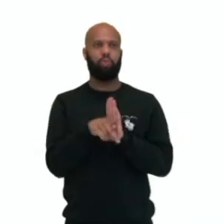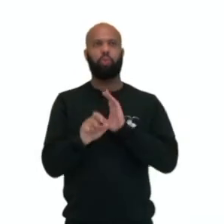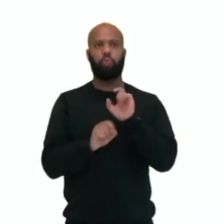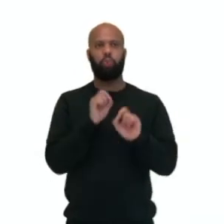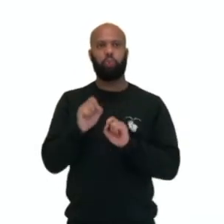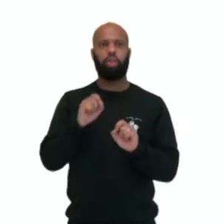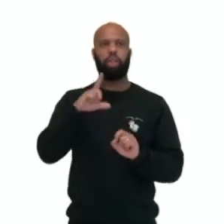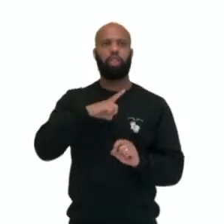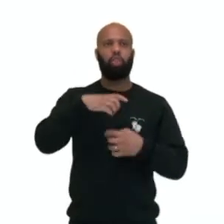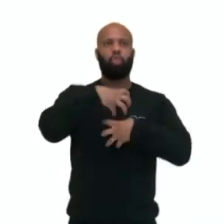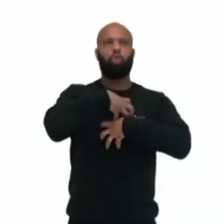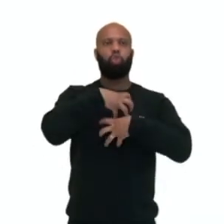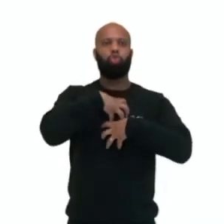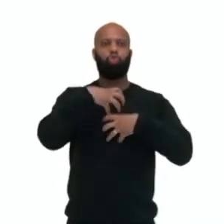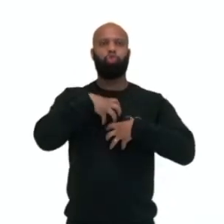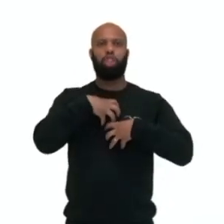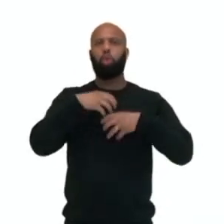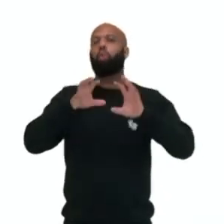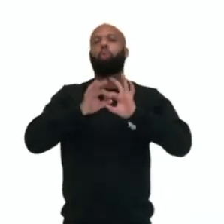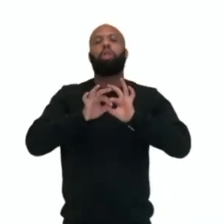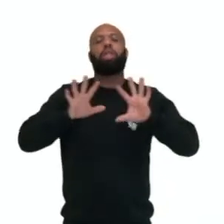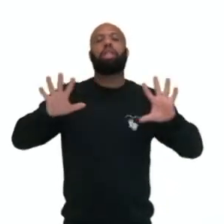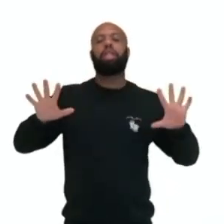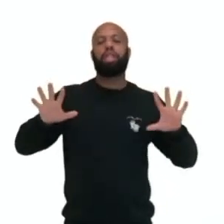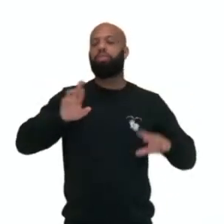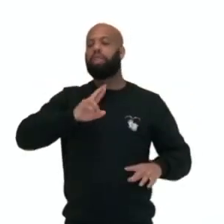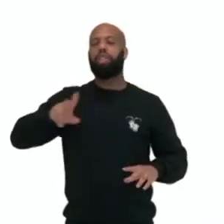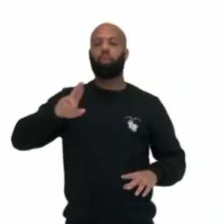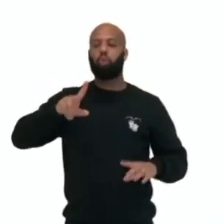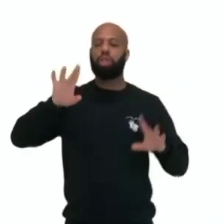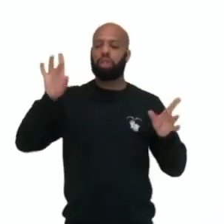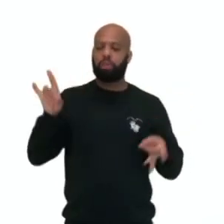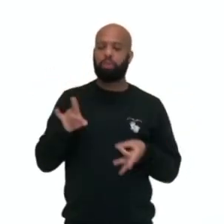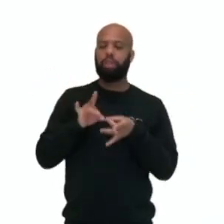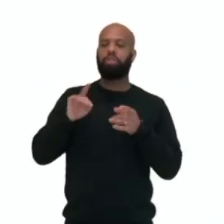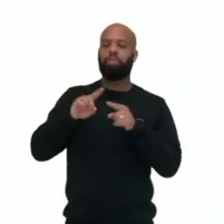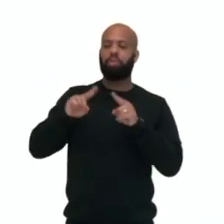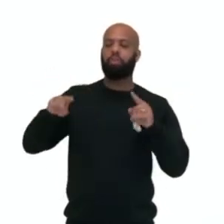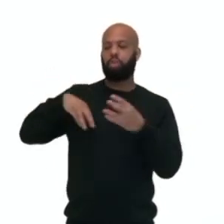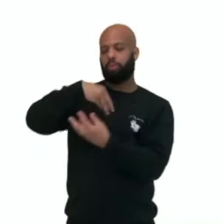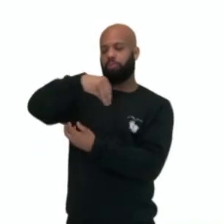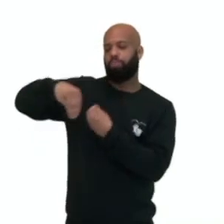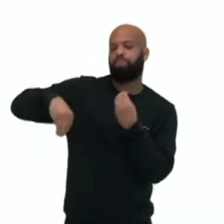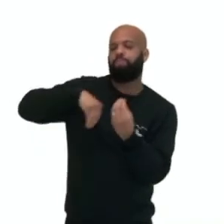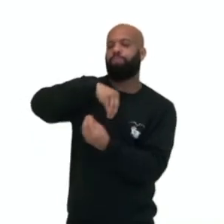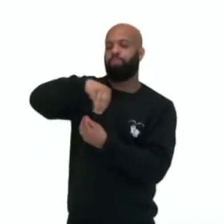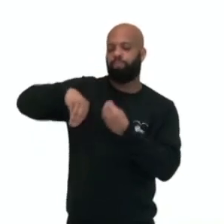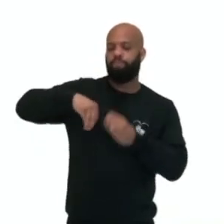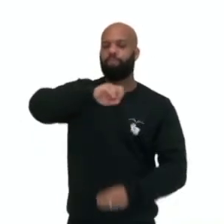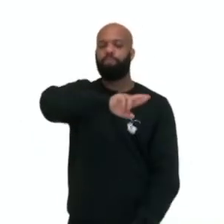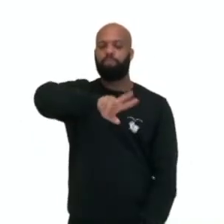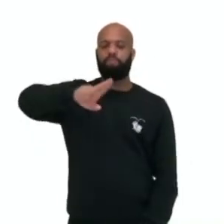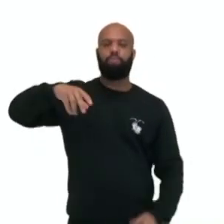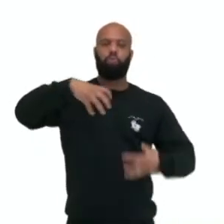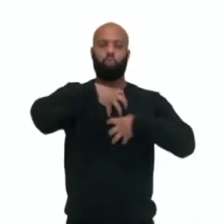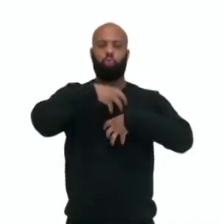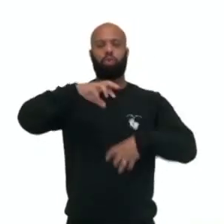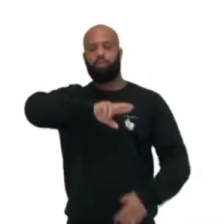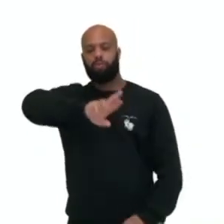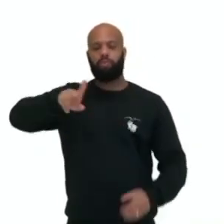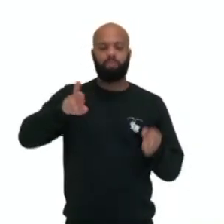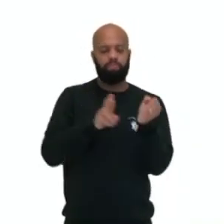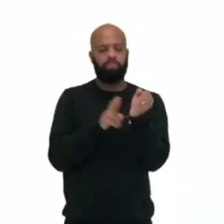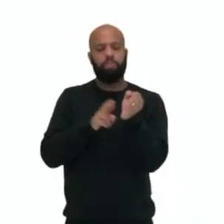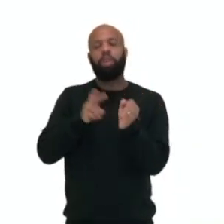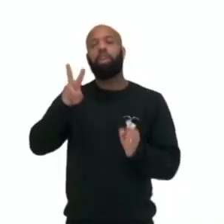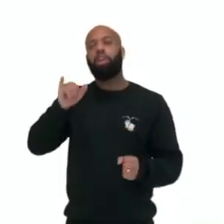freestyle. O estilo não tem um estilo muito próprio, mas mistura vários estilos e vai improvisando os movimentos